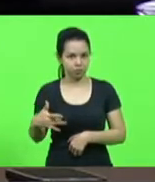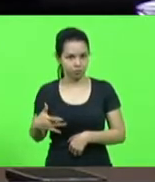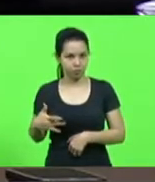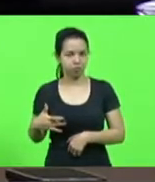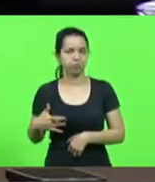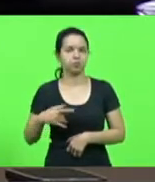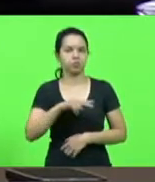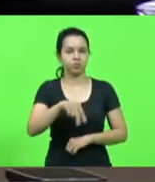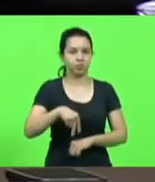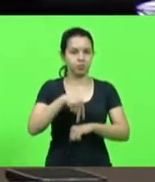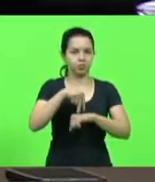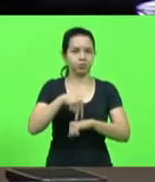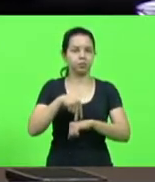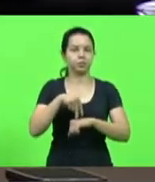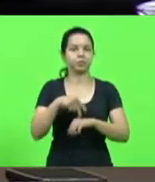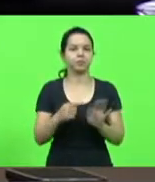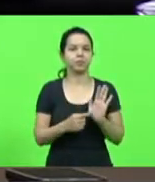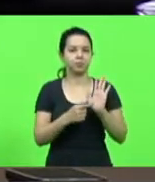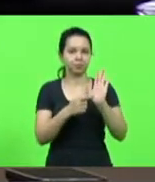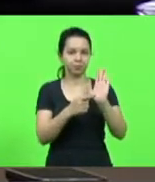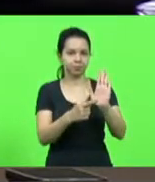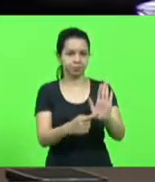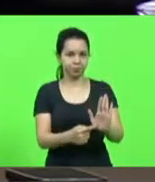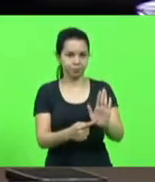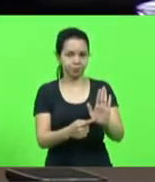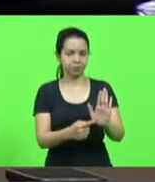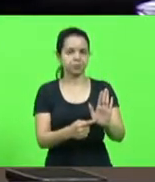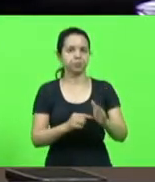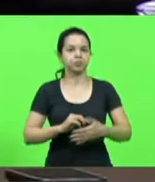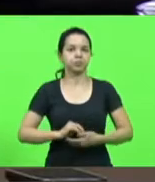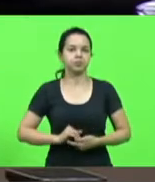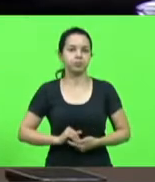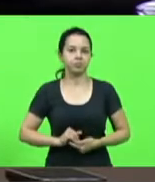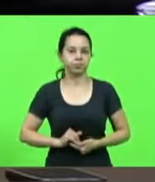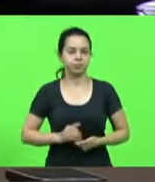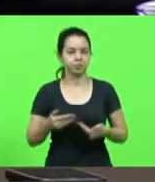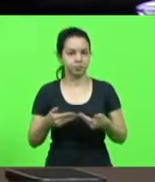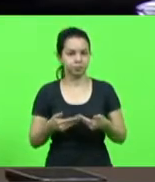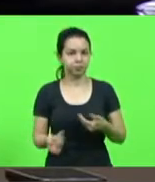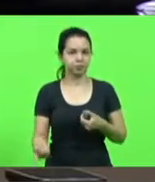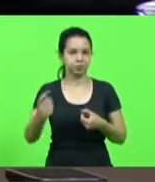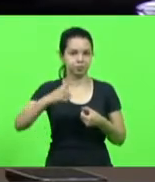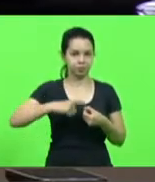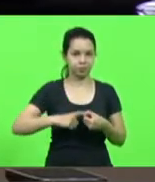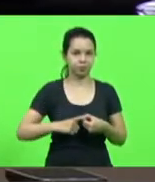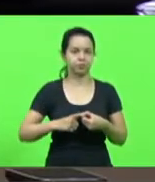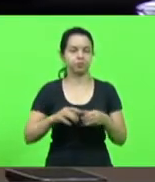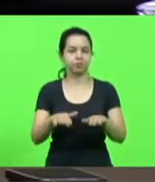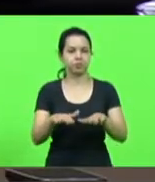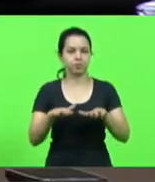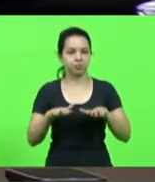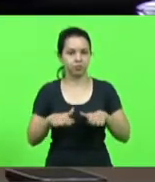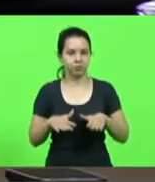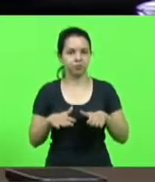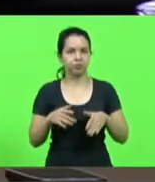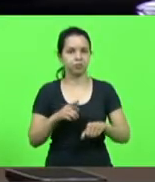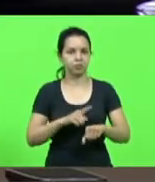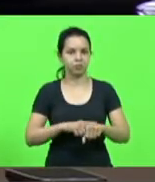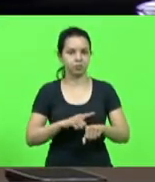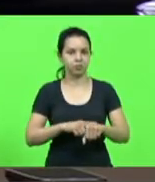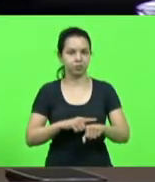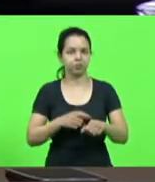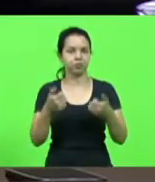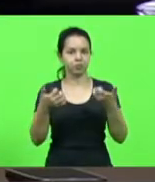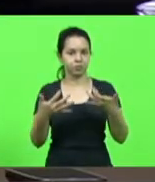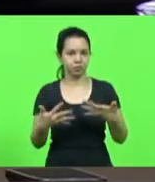apresentar à entidade a sua atuação. Reaberta a sessão, o senhor presidente adentrou no próximo horário, que era de explicações